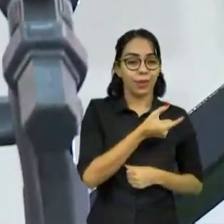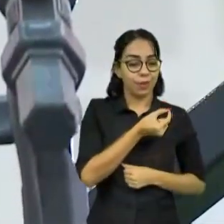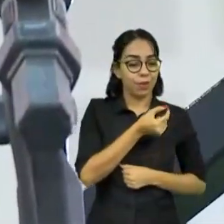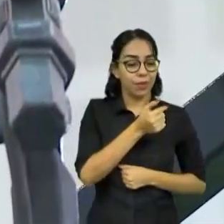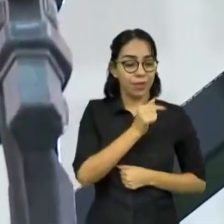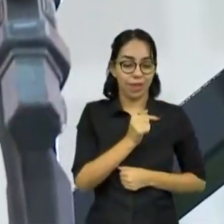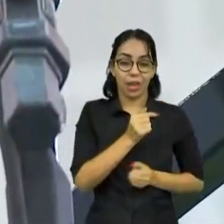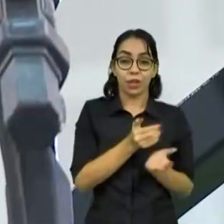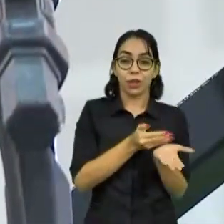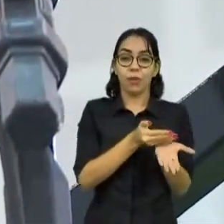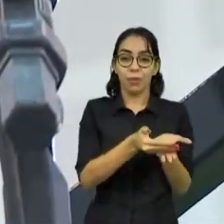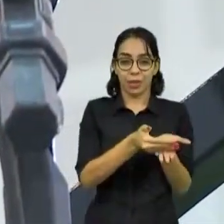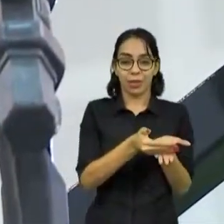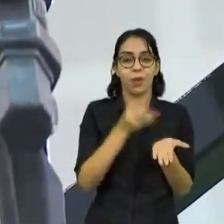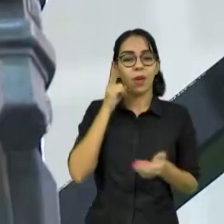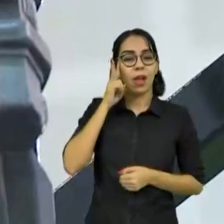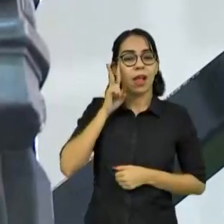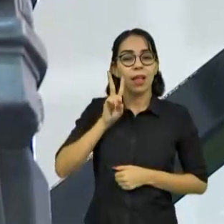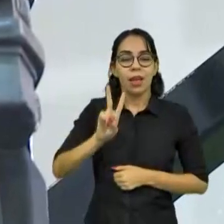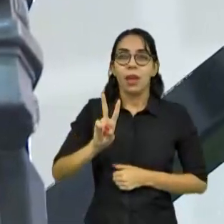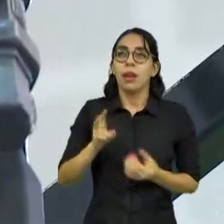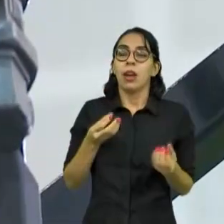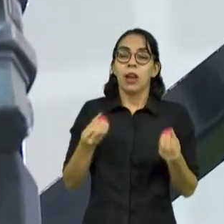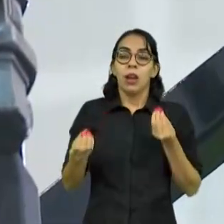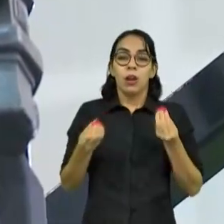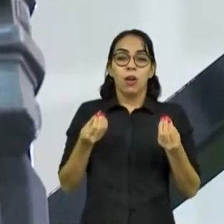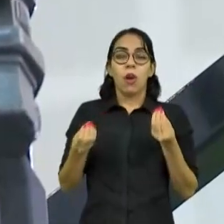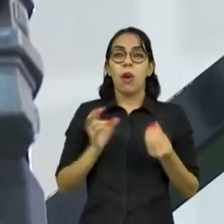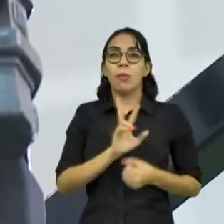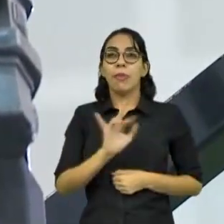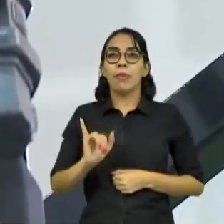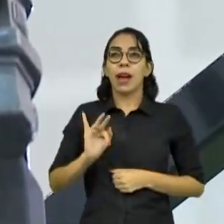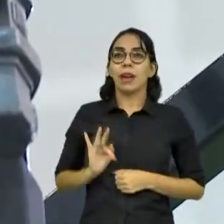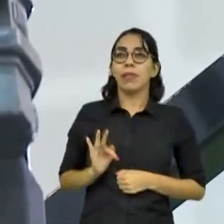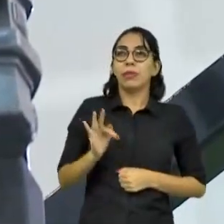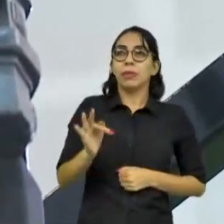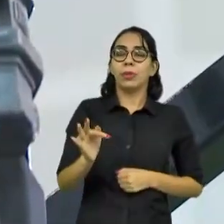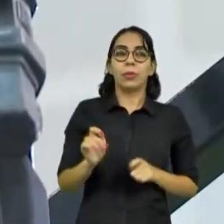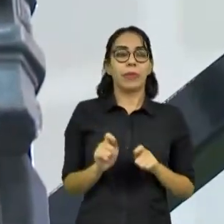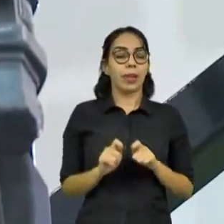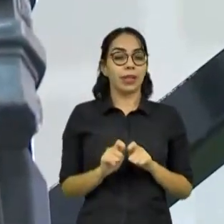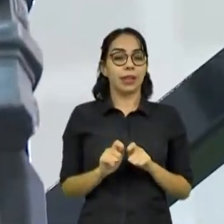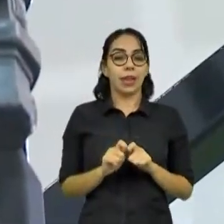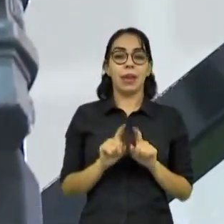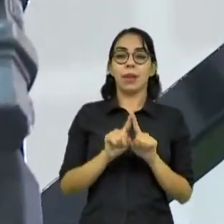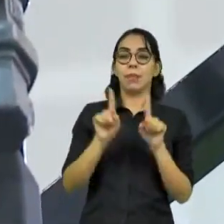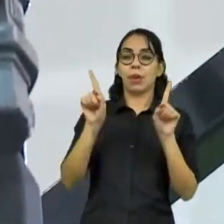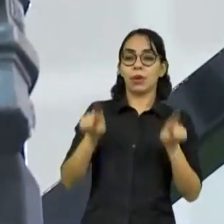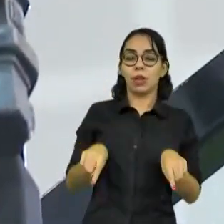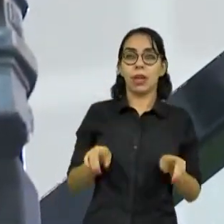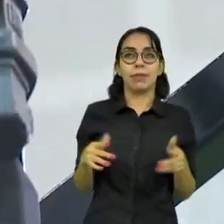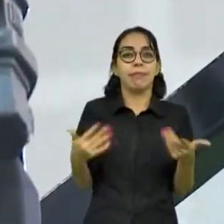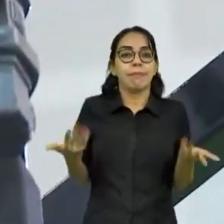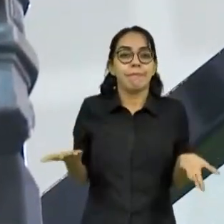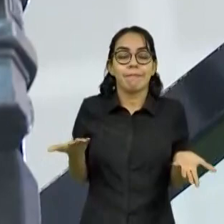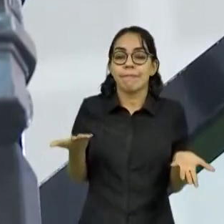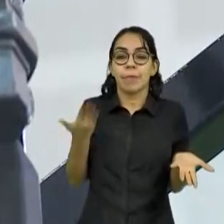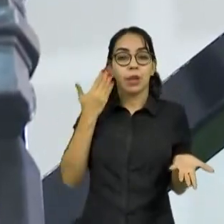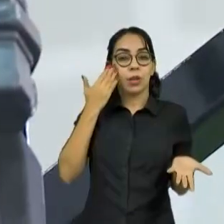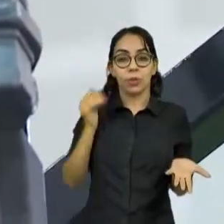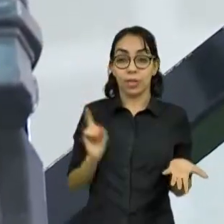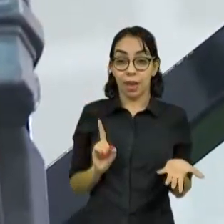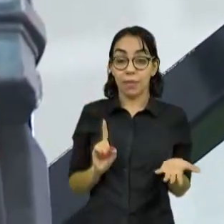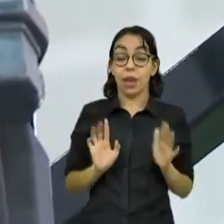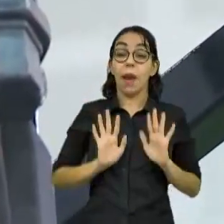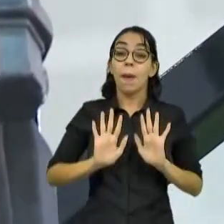muitos desafios. Ninguém sabia bem como seria, mas a nossa meta que nós tínhamos e